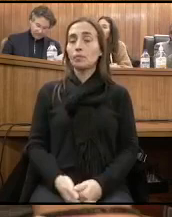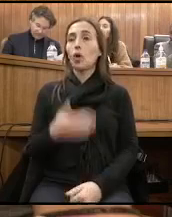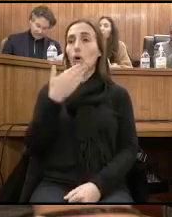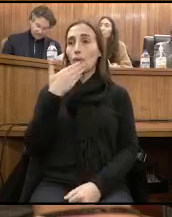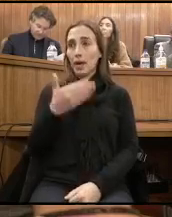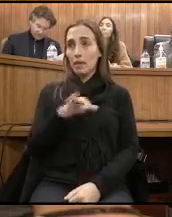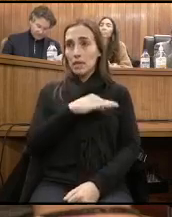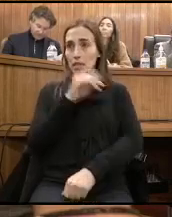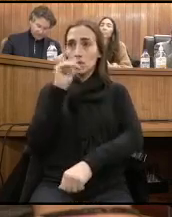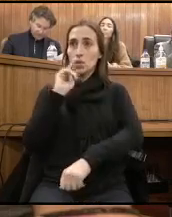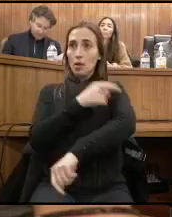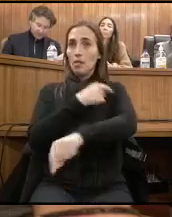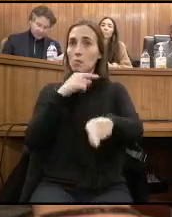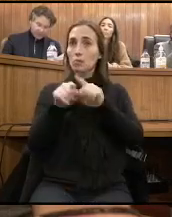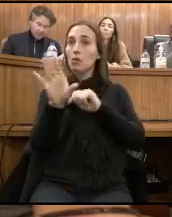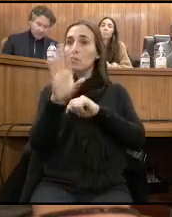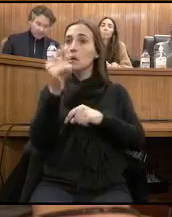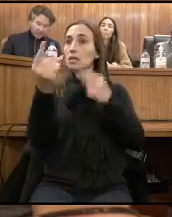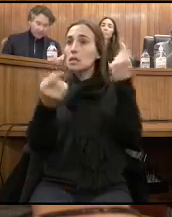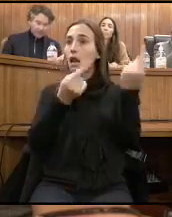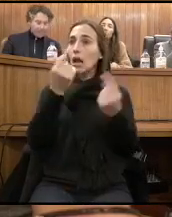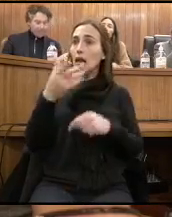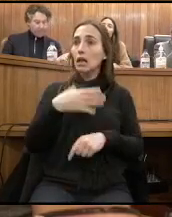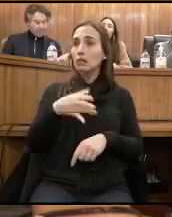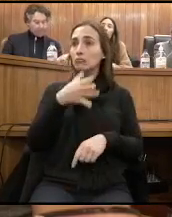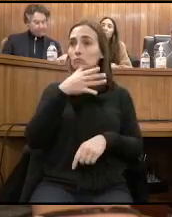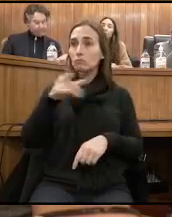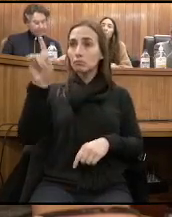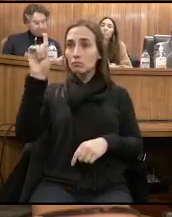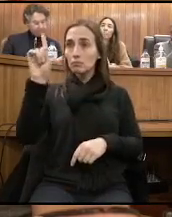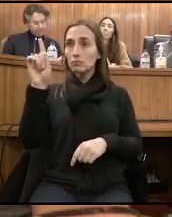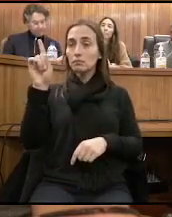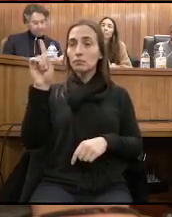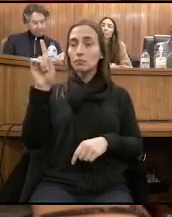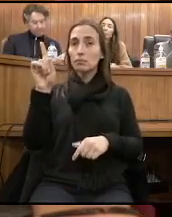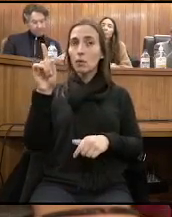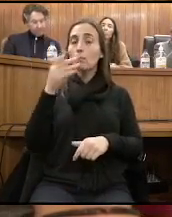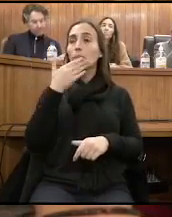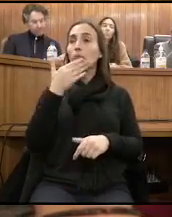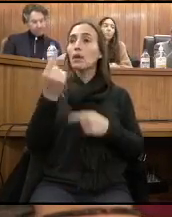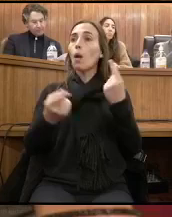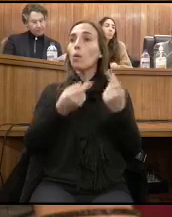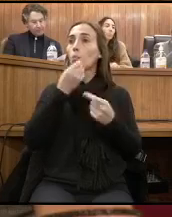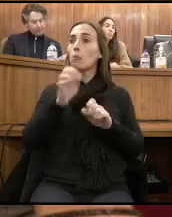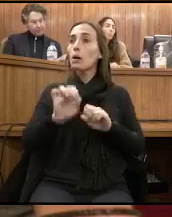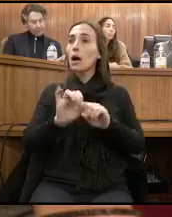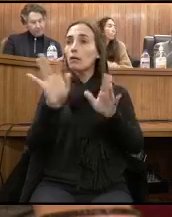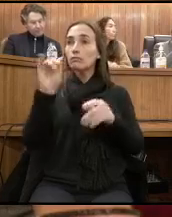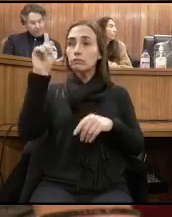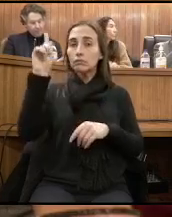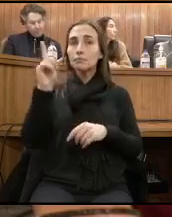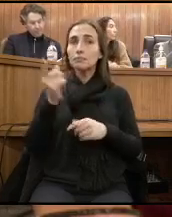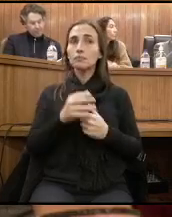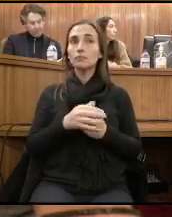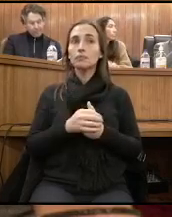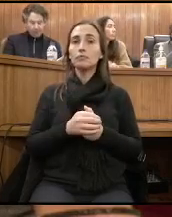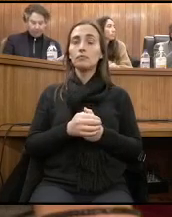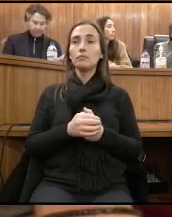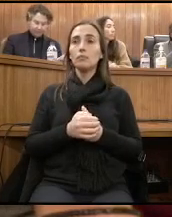Obrigado, Sra. Deputada. Mais algum deputado quer intervir-se ou pedir algum esclarecimento?